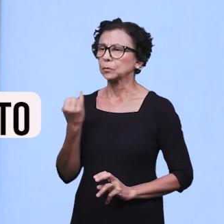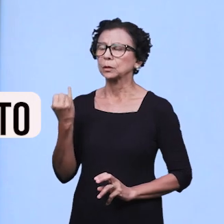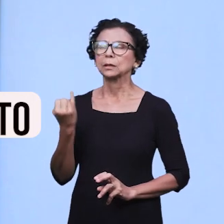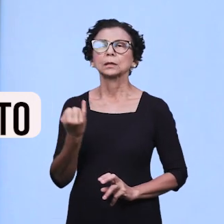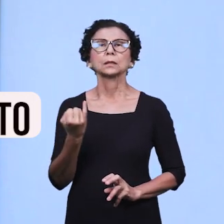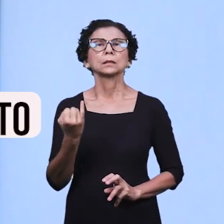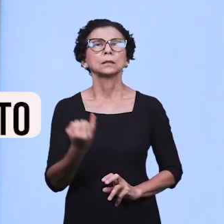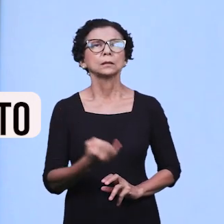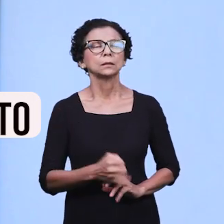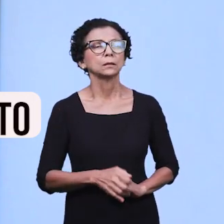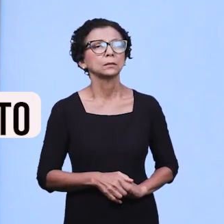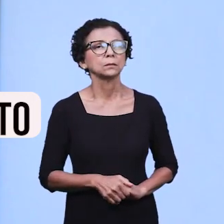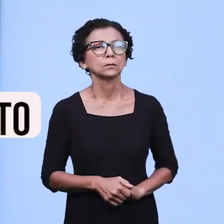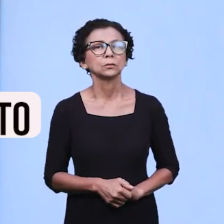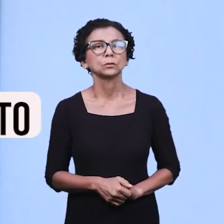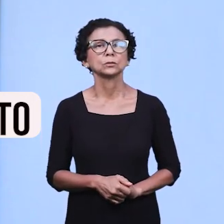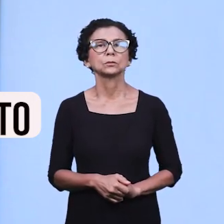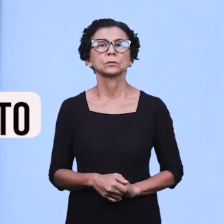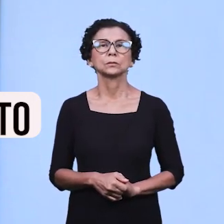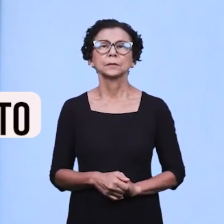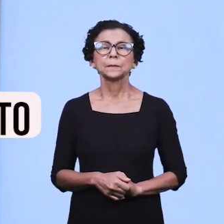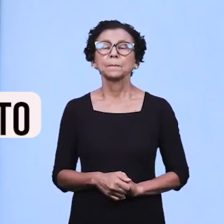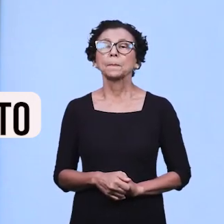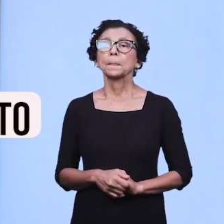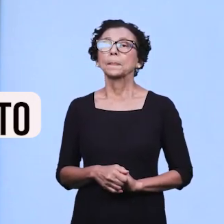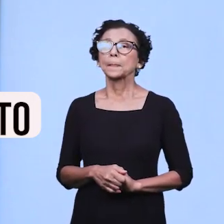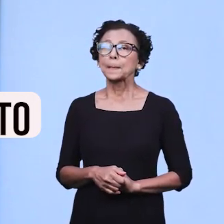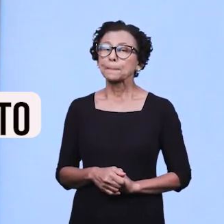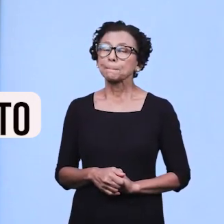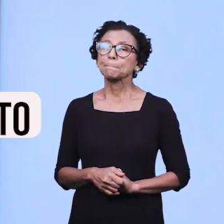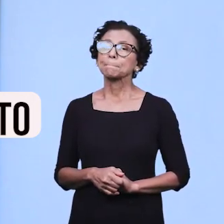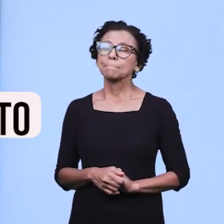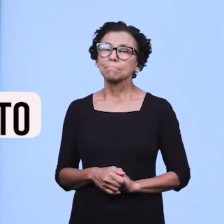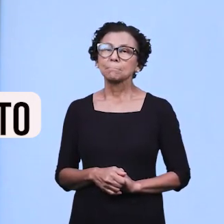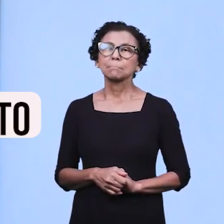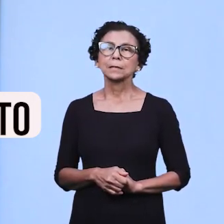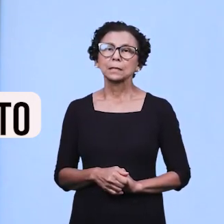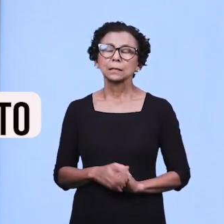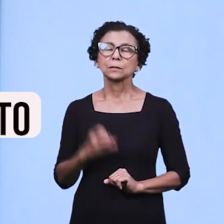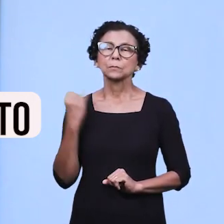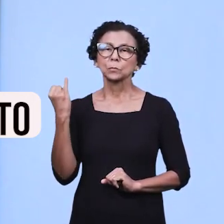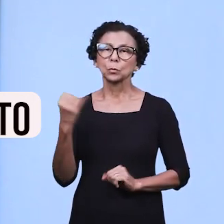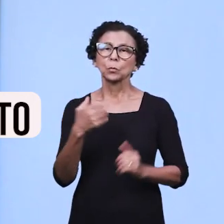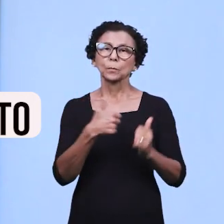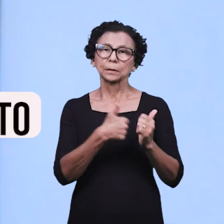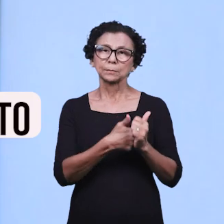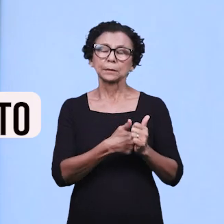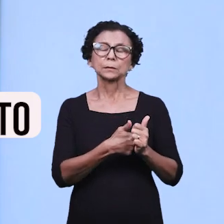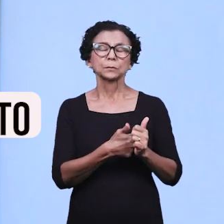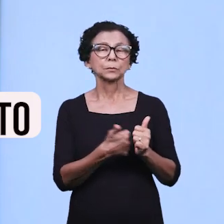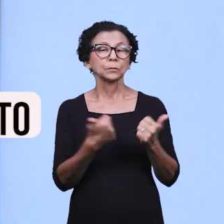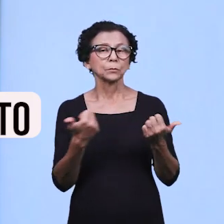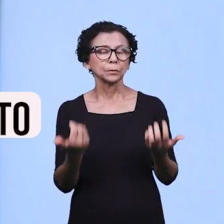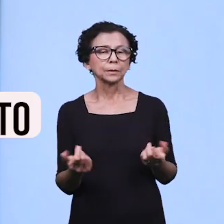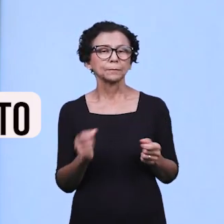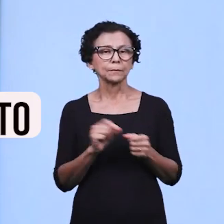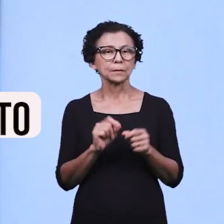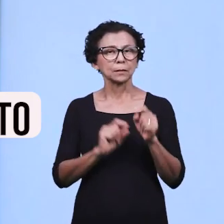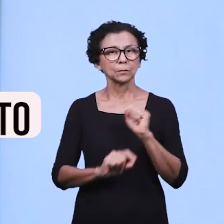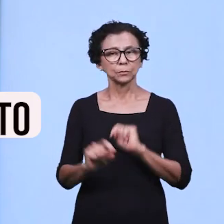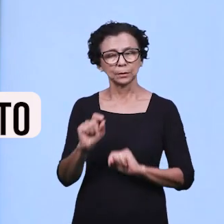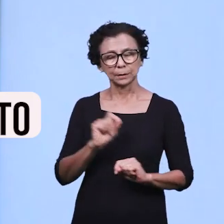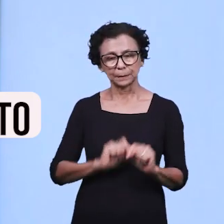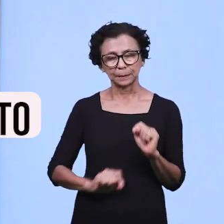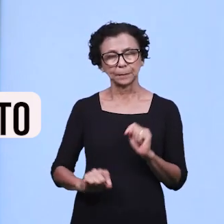quase central quando eu trato de acompanhamento escolar. Então, o que se pode fazer?